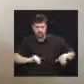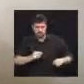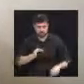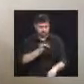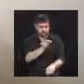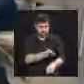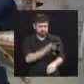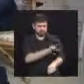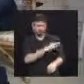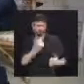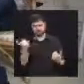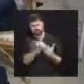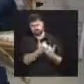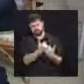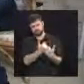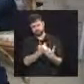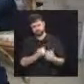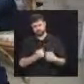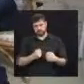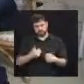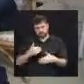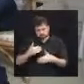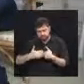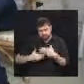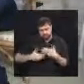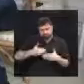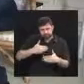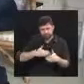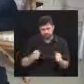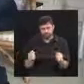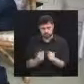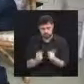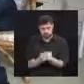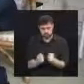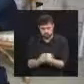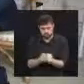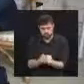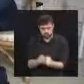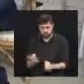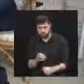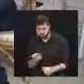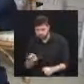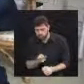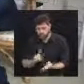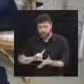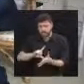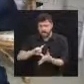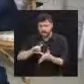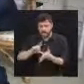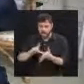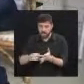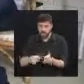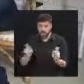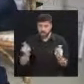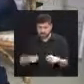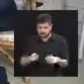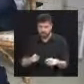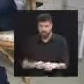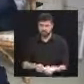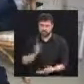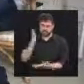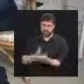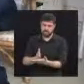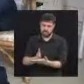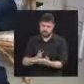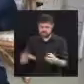acupuntura. Você vai paulatinamente acompanhando e às vezes você consegue parar. Uma complementa a outra.